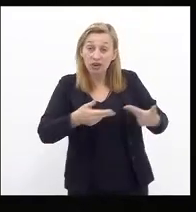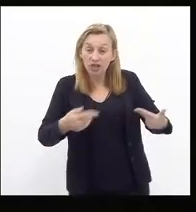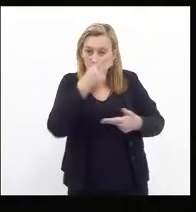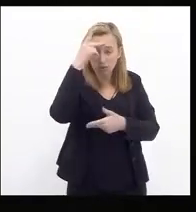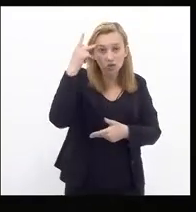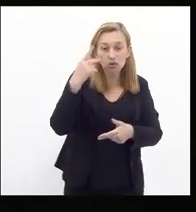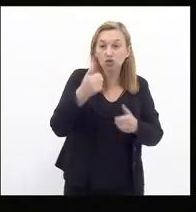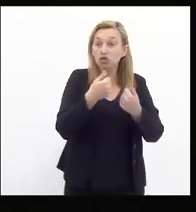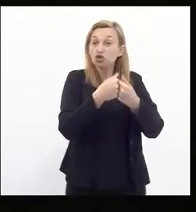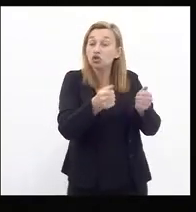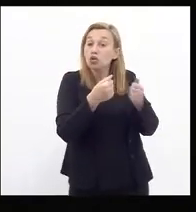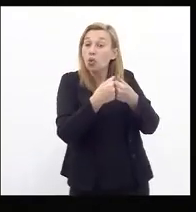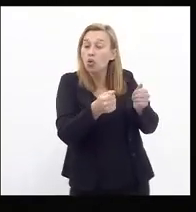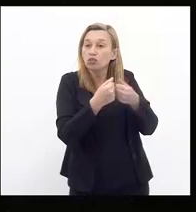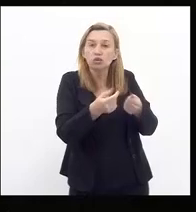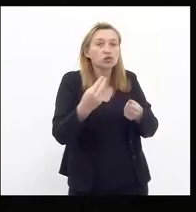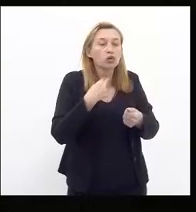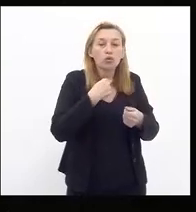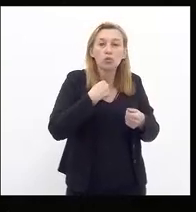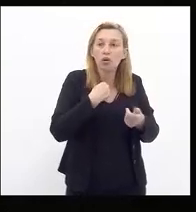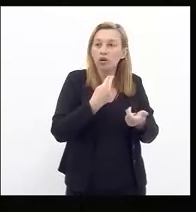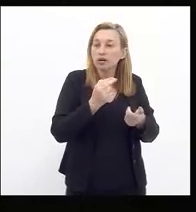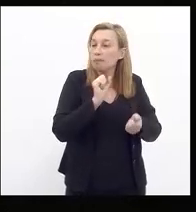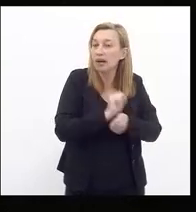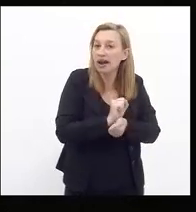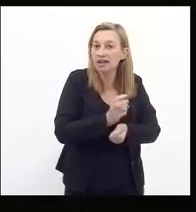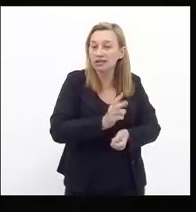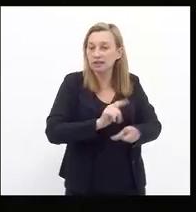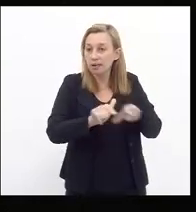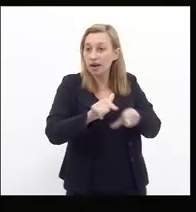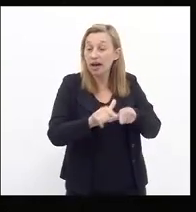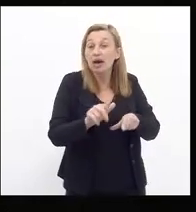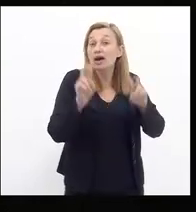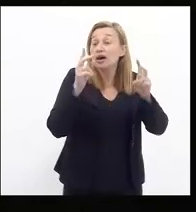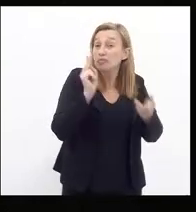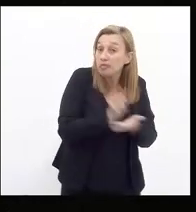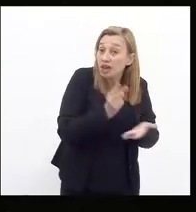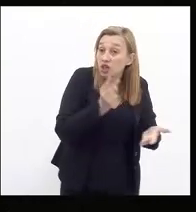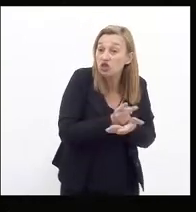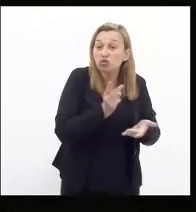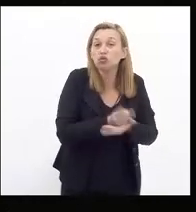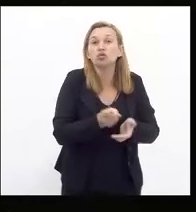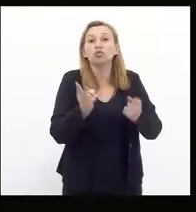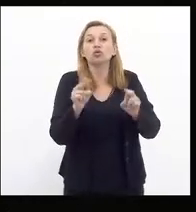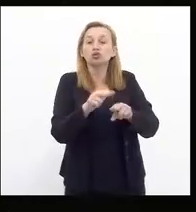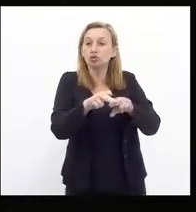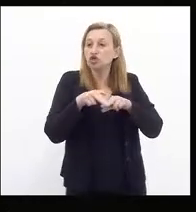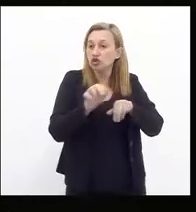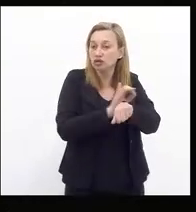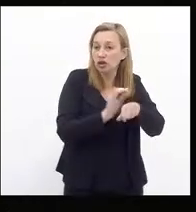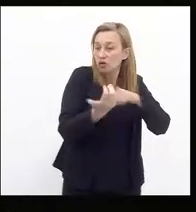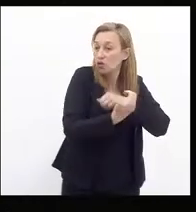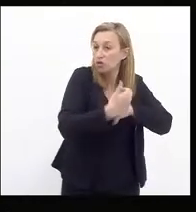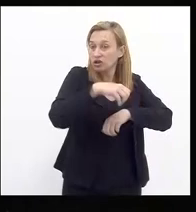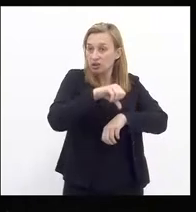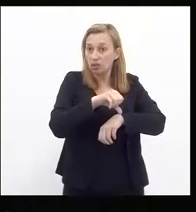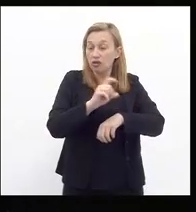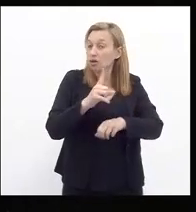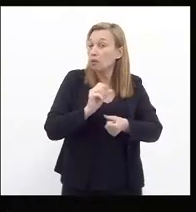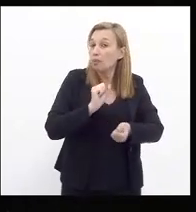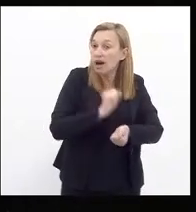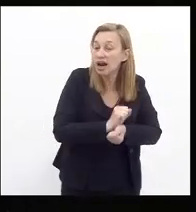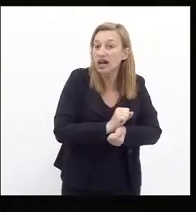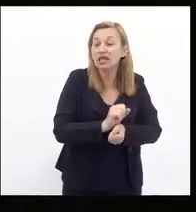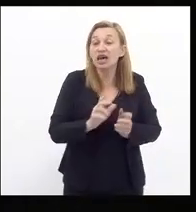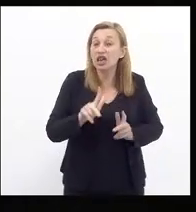porque não podem Apesar de todas as questões da convide não abandonavam os seus seus potes assim